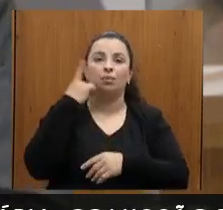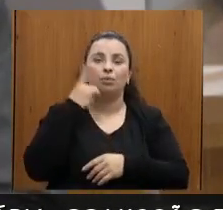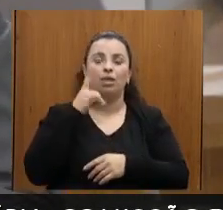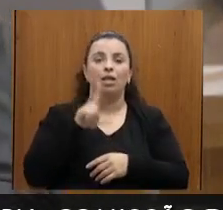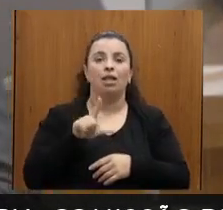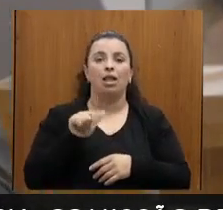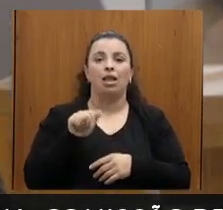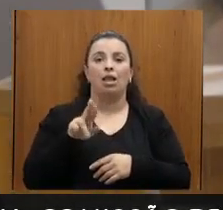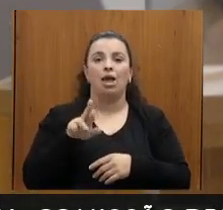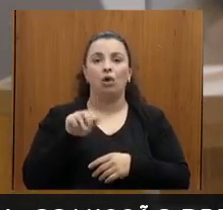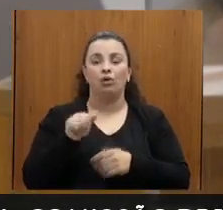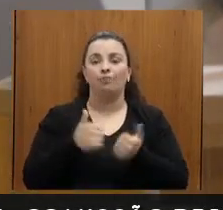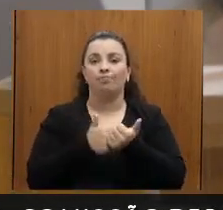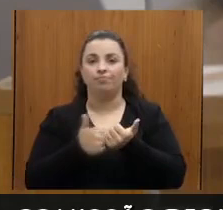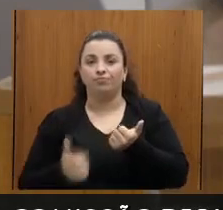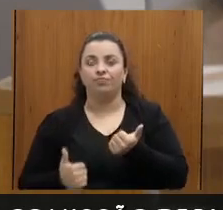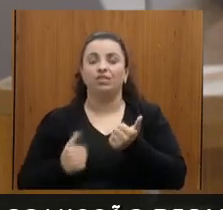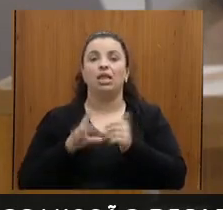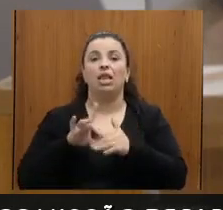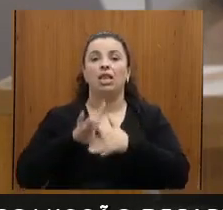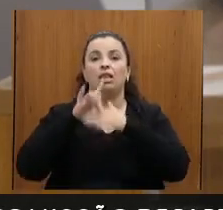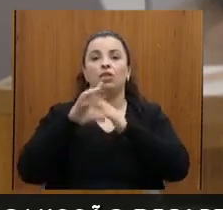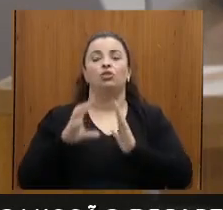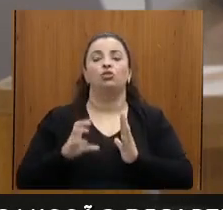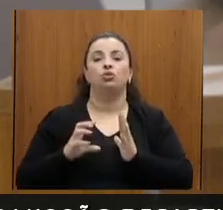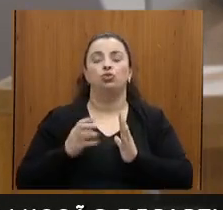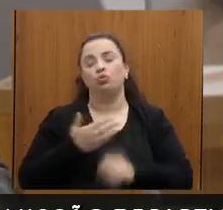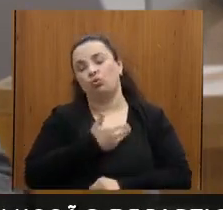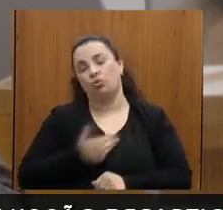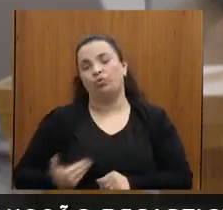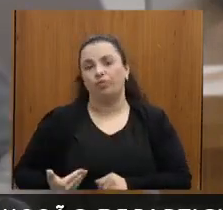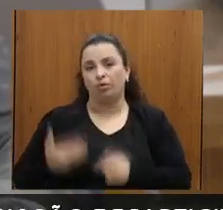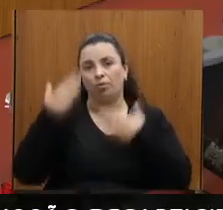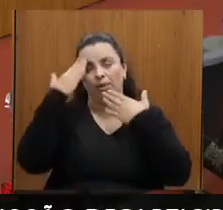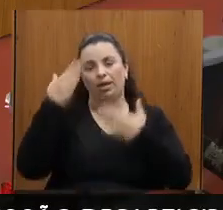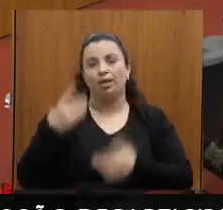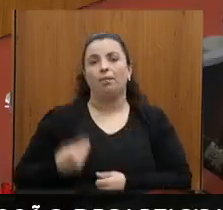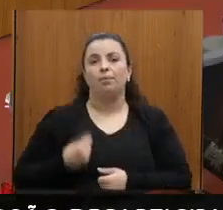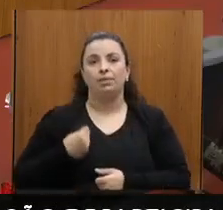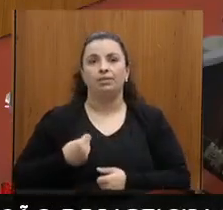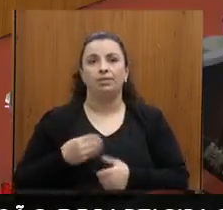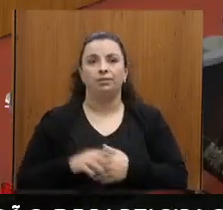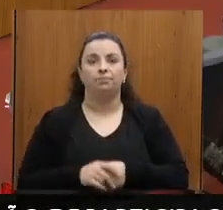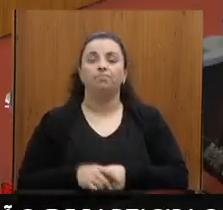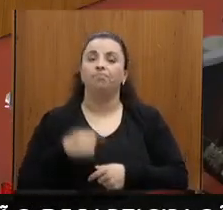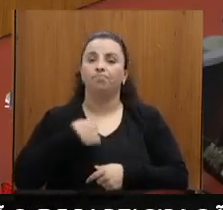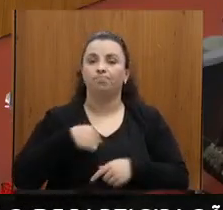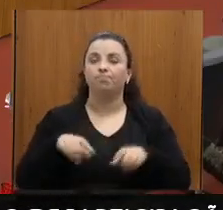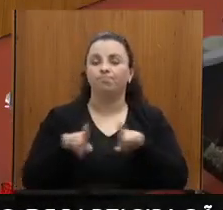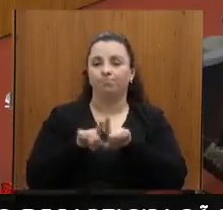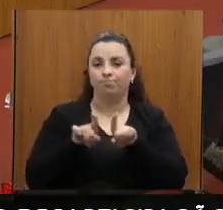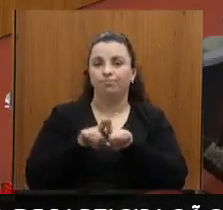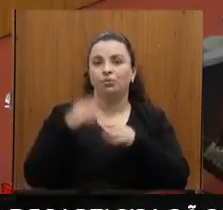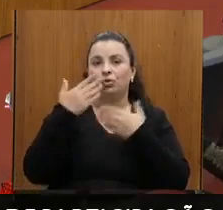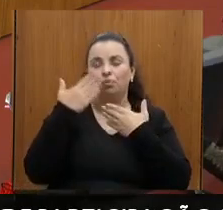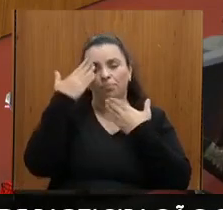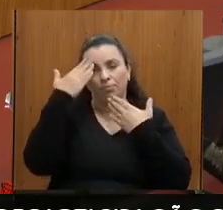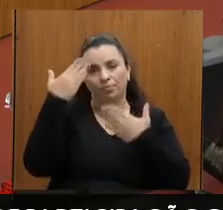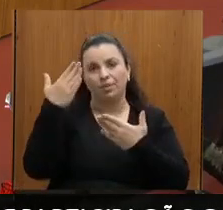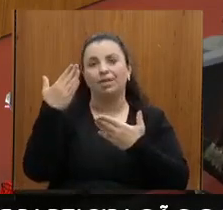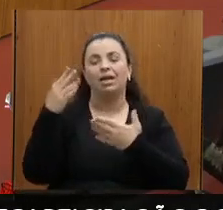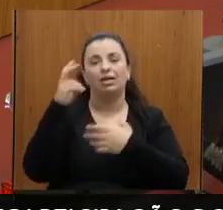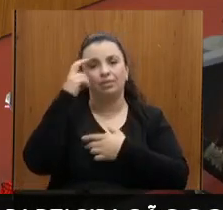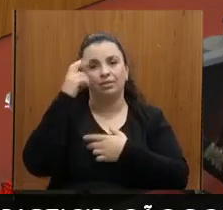de governo, muito obrigado pela sua presença. Queria apenas agradecer também as gentis palavras do deputado